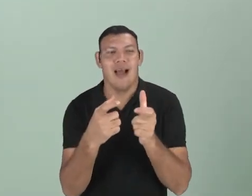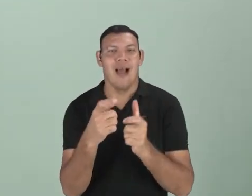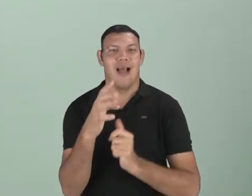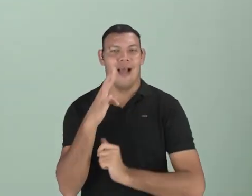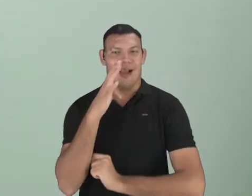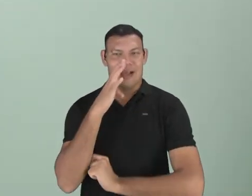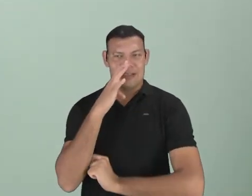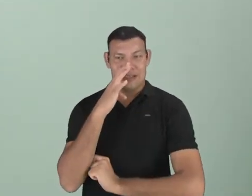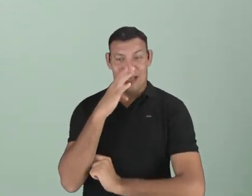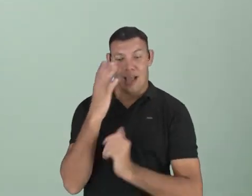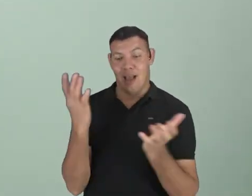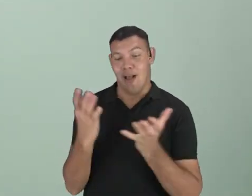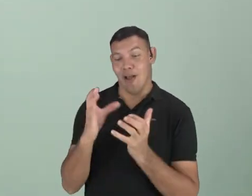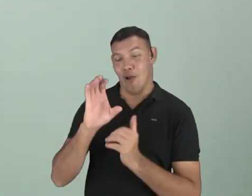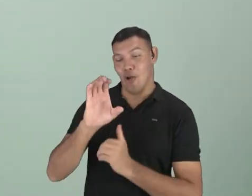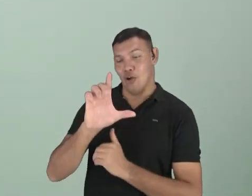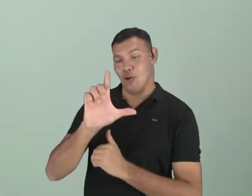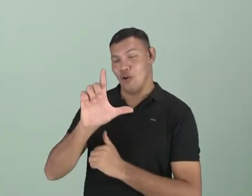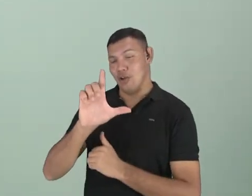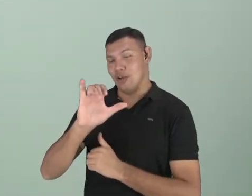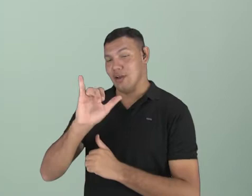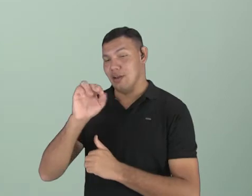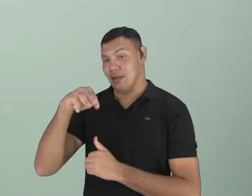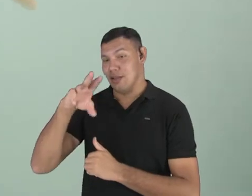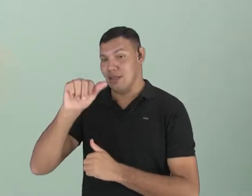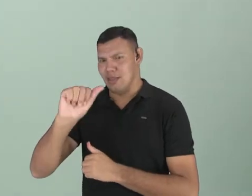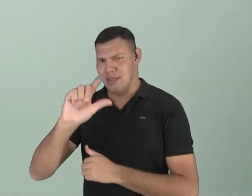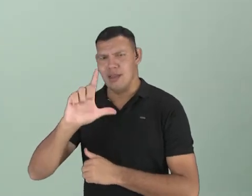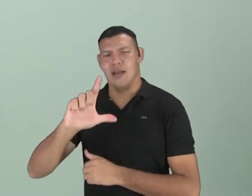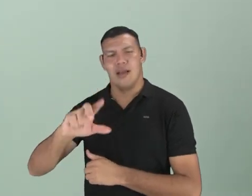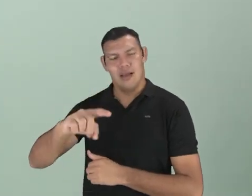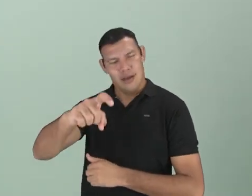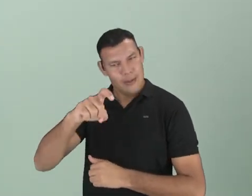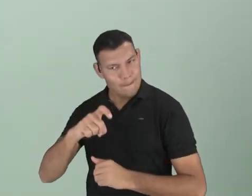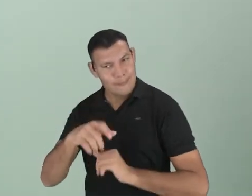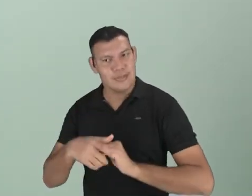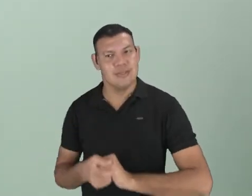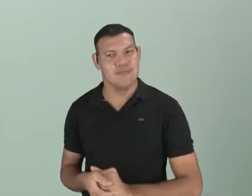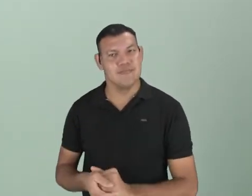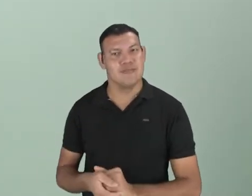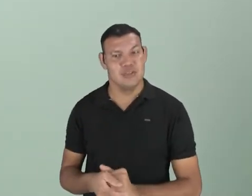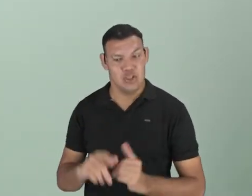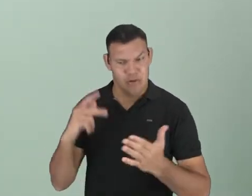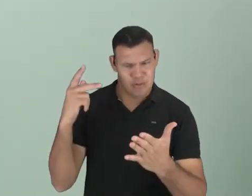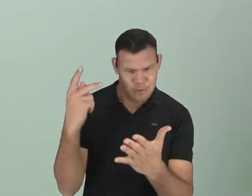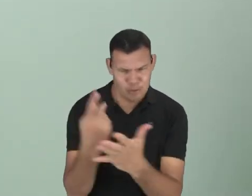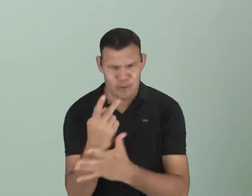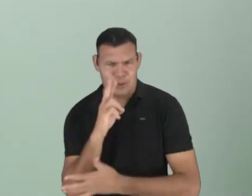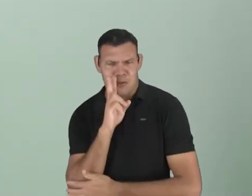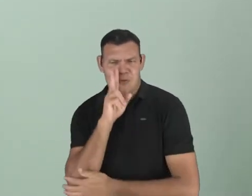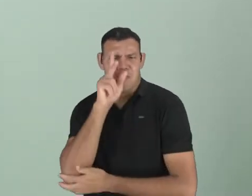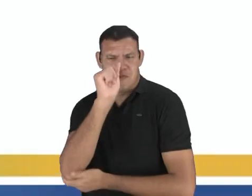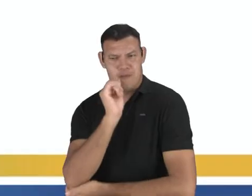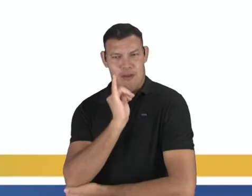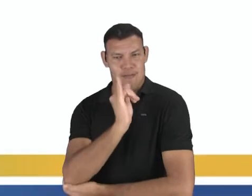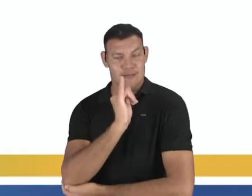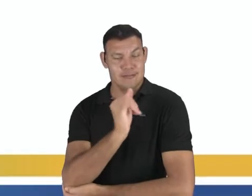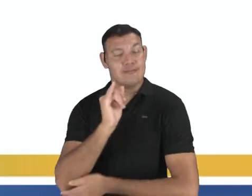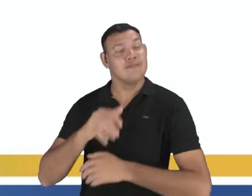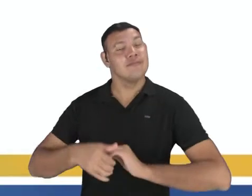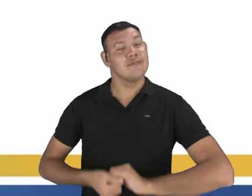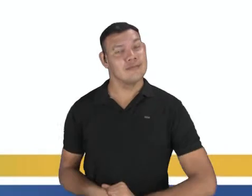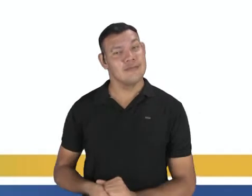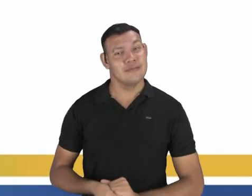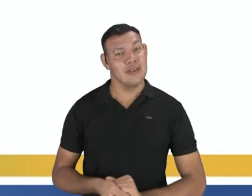temos o clímax. Como o próprio nome já diz, é o ponto mais alto, é o ponto mais forte da nossa narrativa.